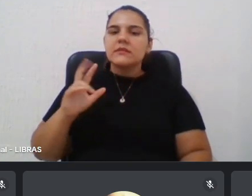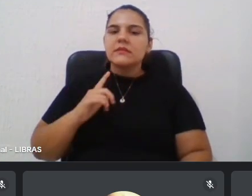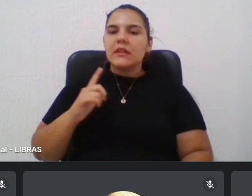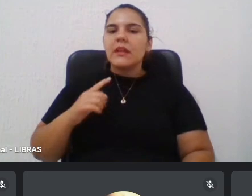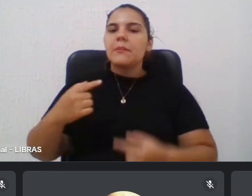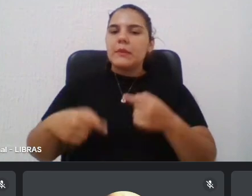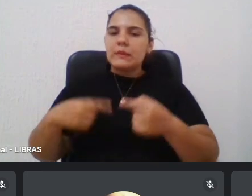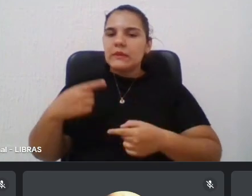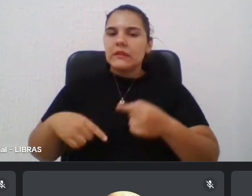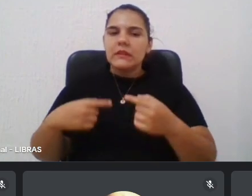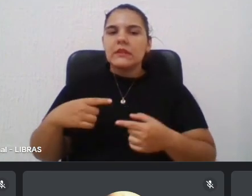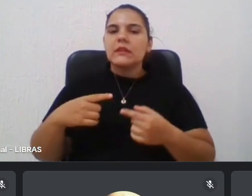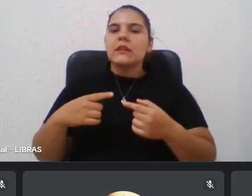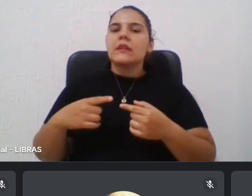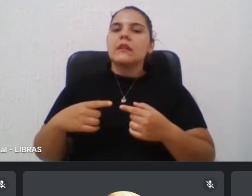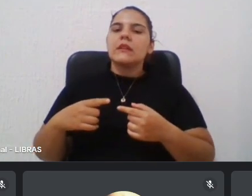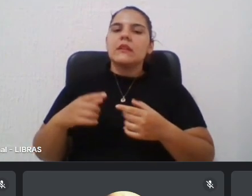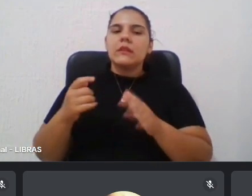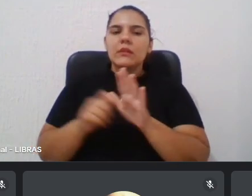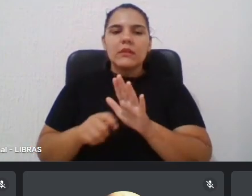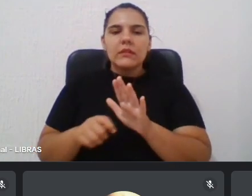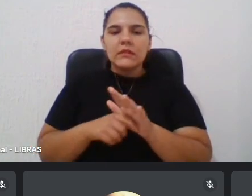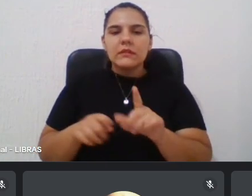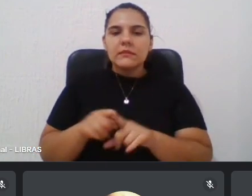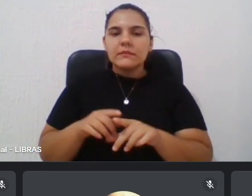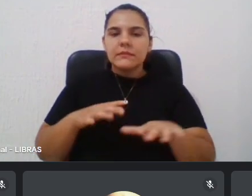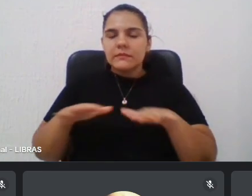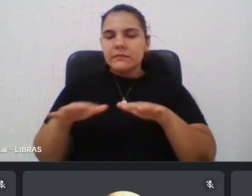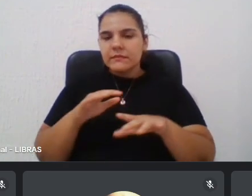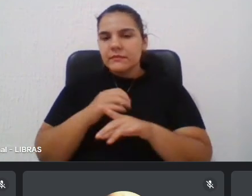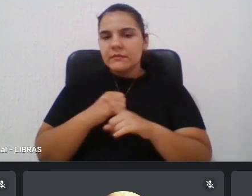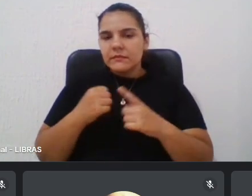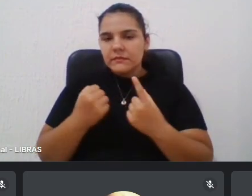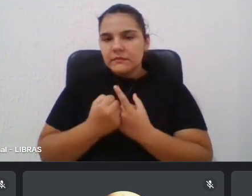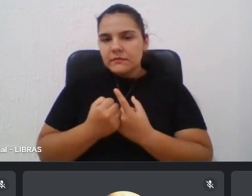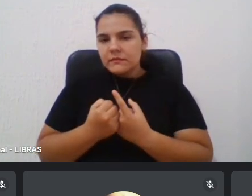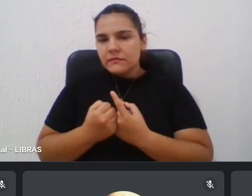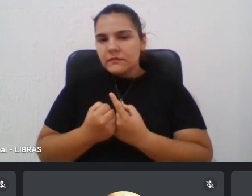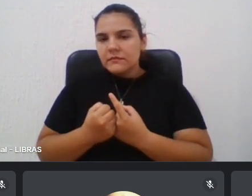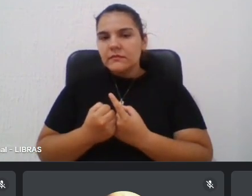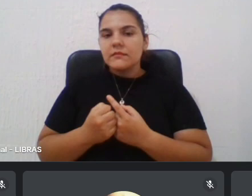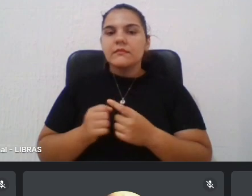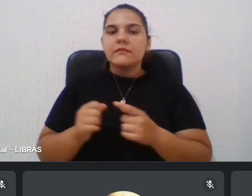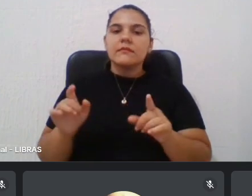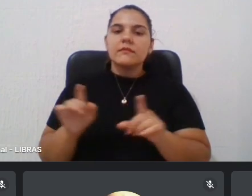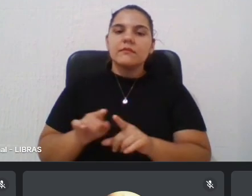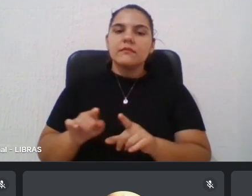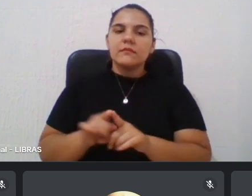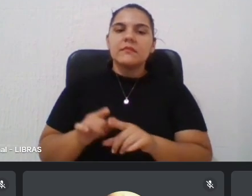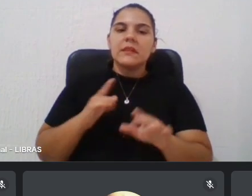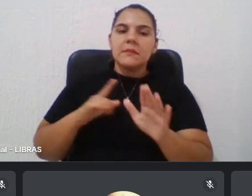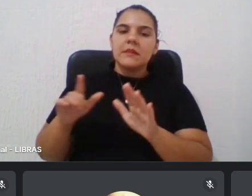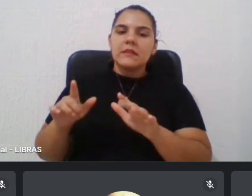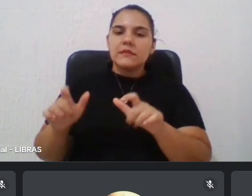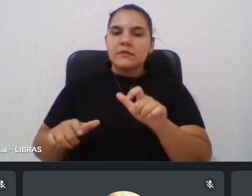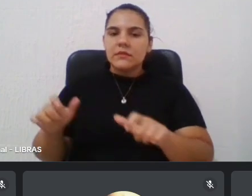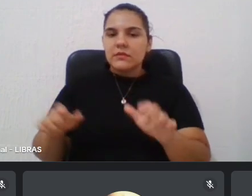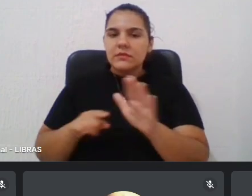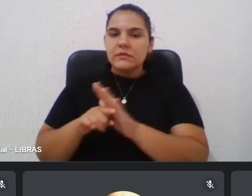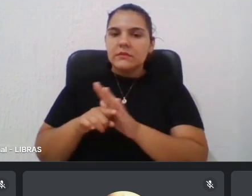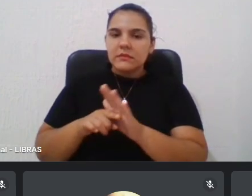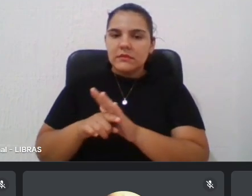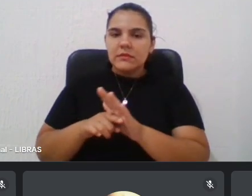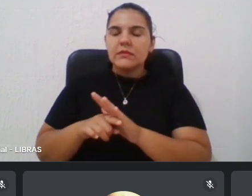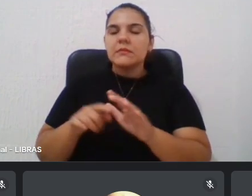movimento social e com a galera da redução de danos, né? São pesquisadores, ativistas, pessoas usuárias e que têm interesse e vêm se